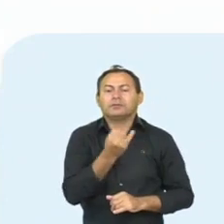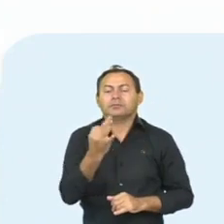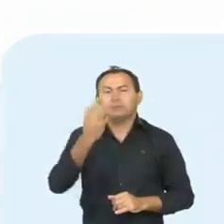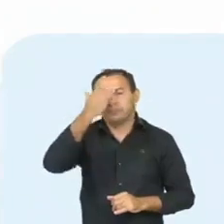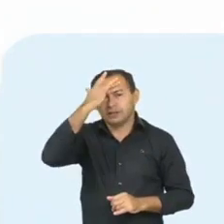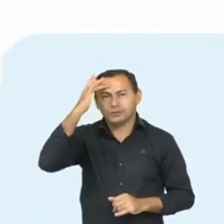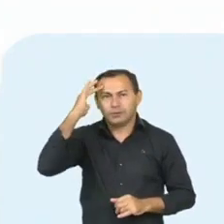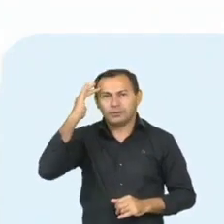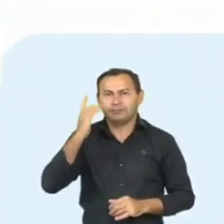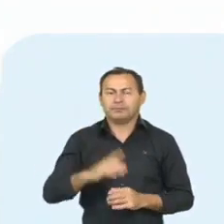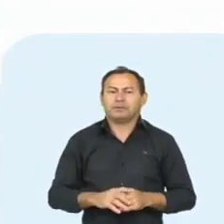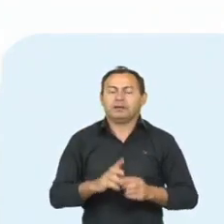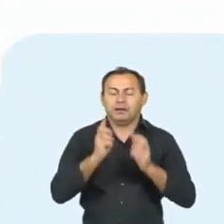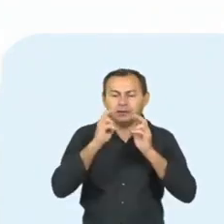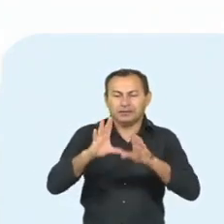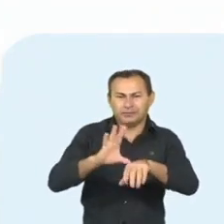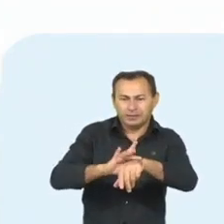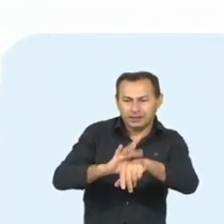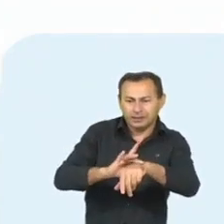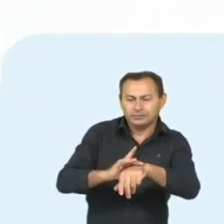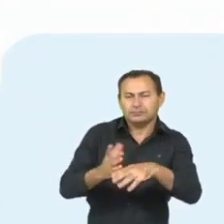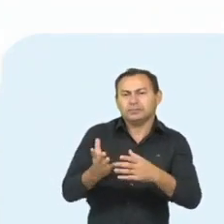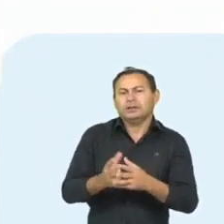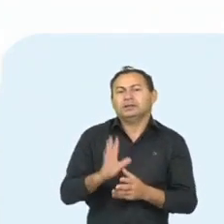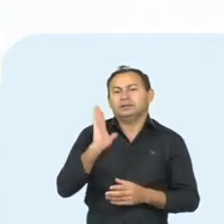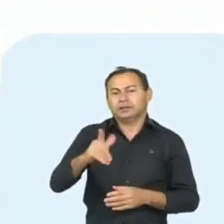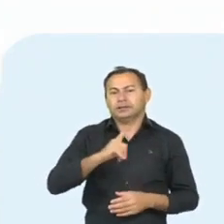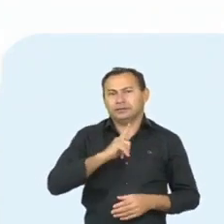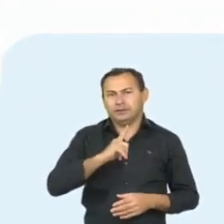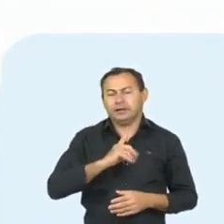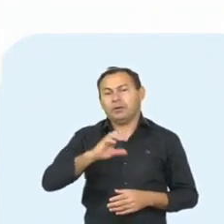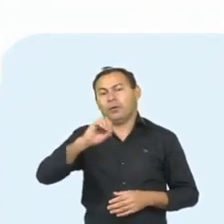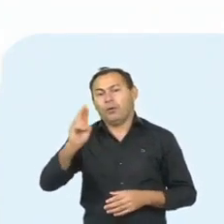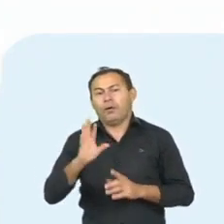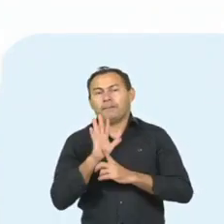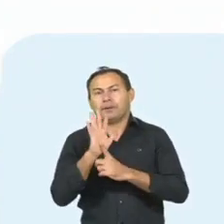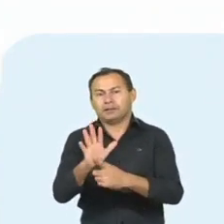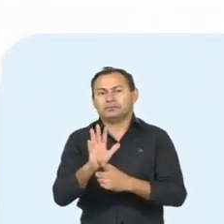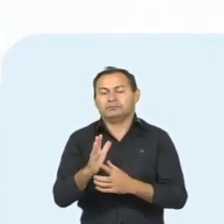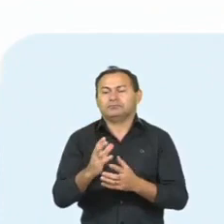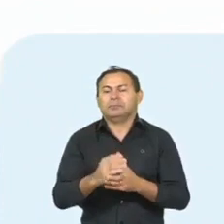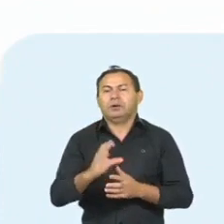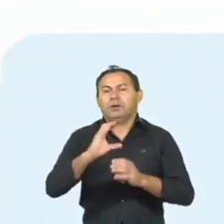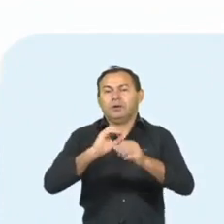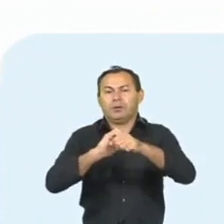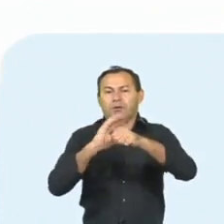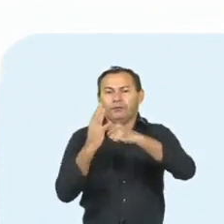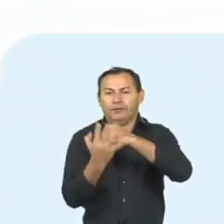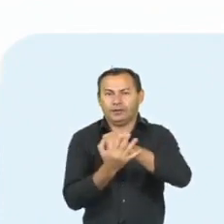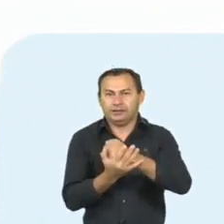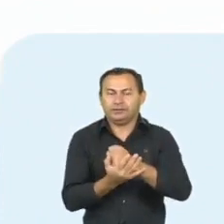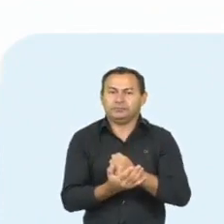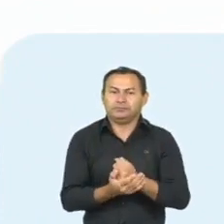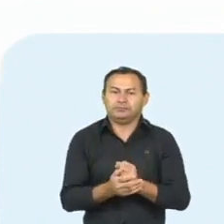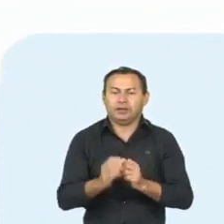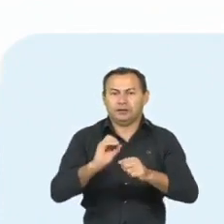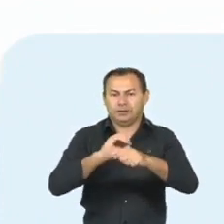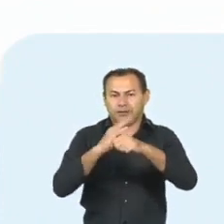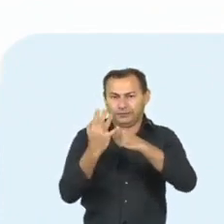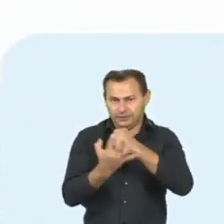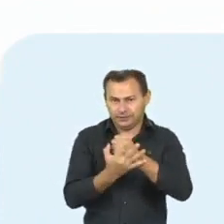pessoas que foram infectadas, que já tiveram ou apresentam o COVID, a